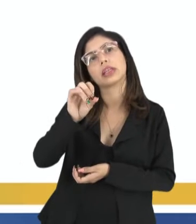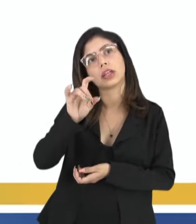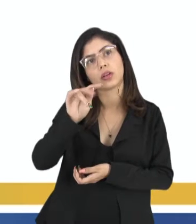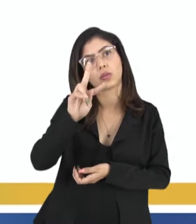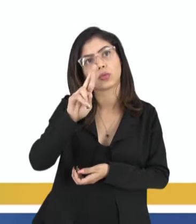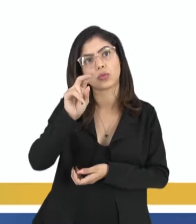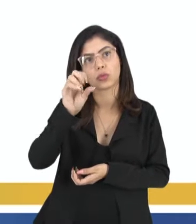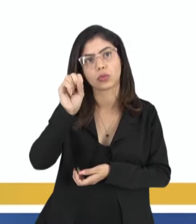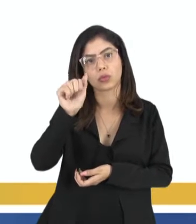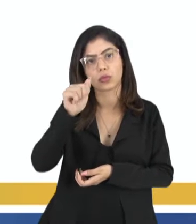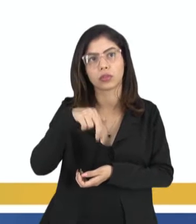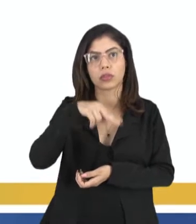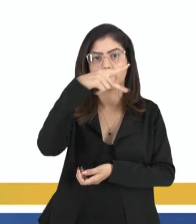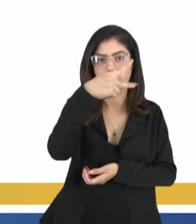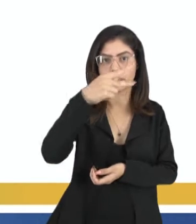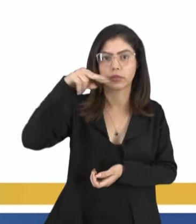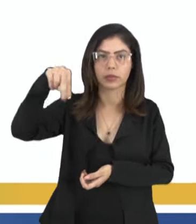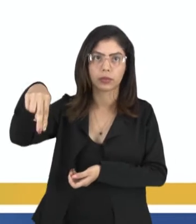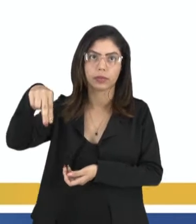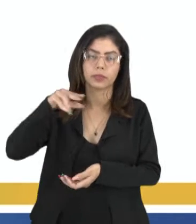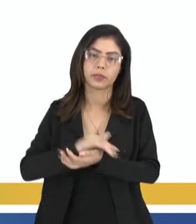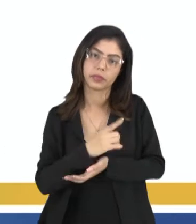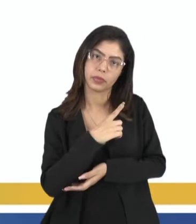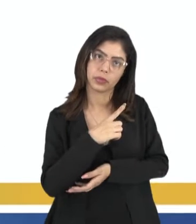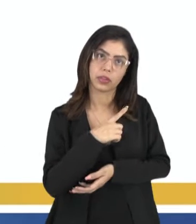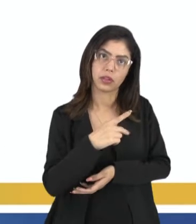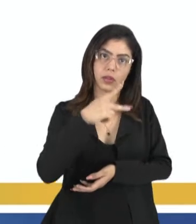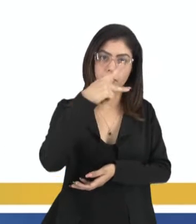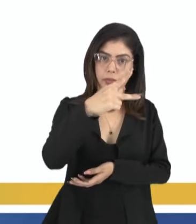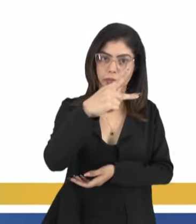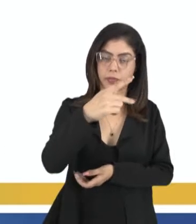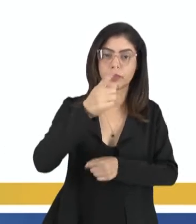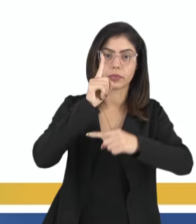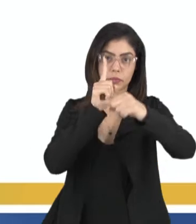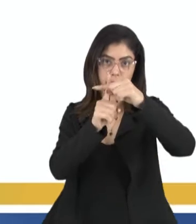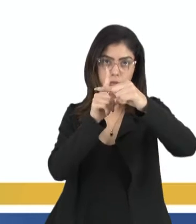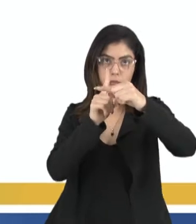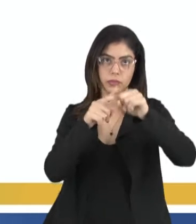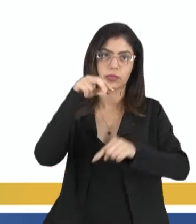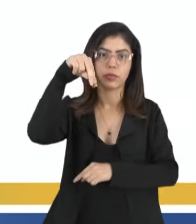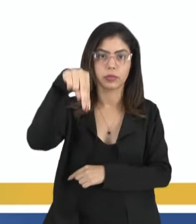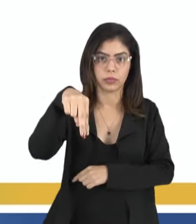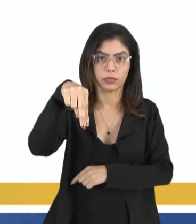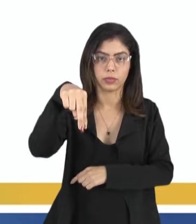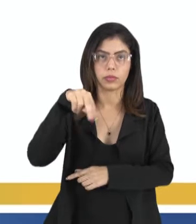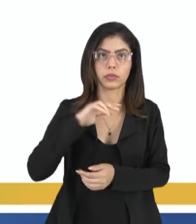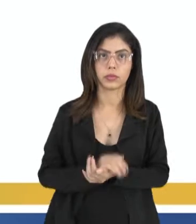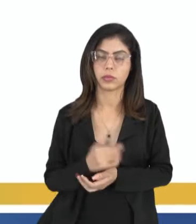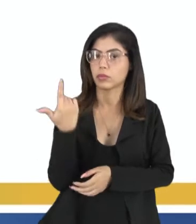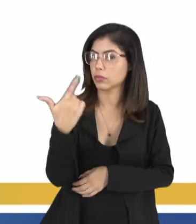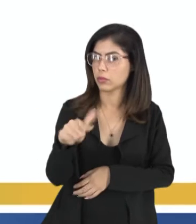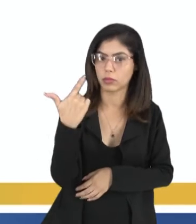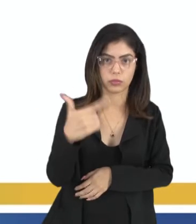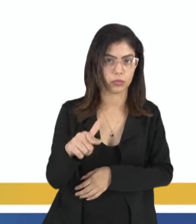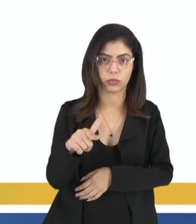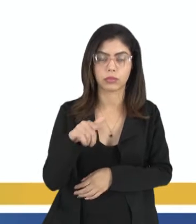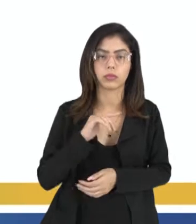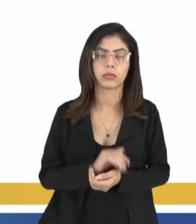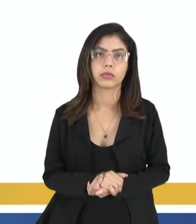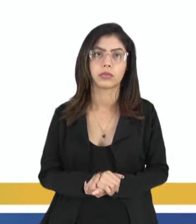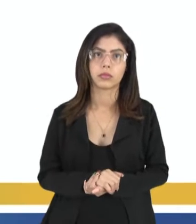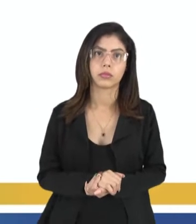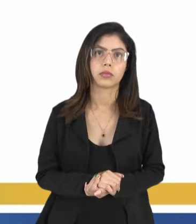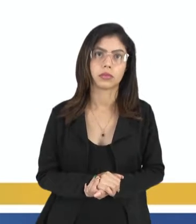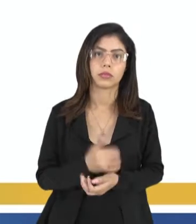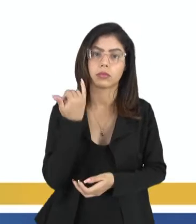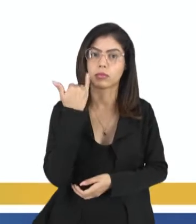os prótons têm a carga positiva, os nêutrons não possuem carga elétrica